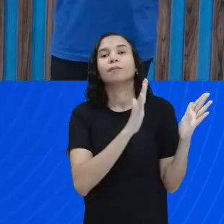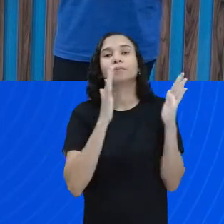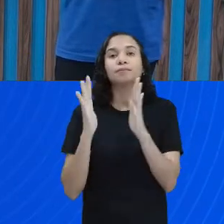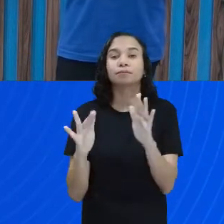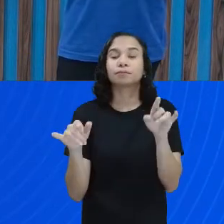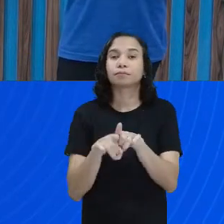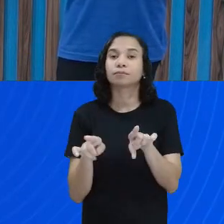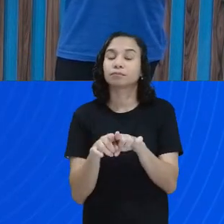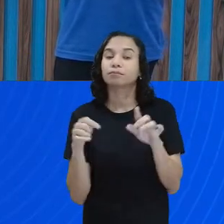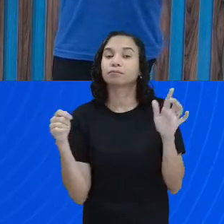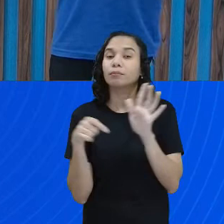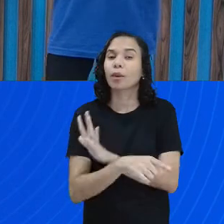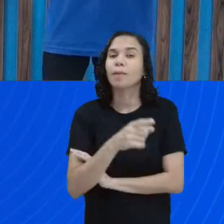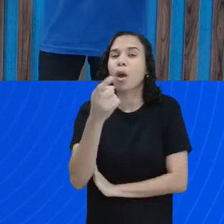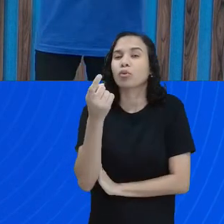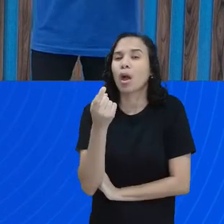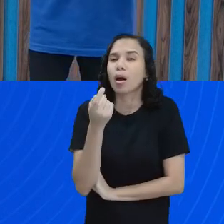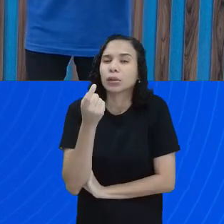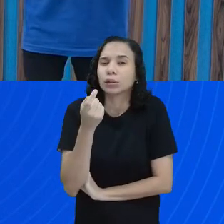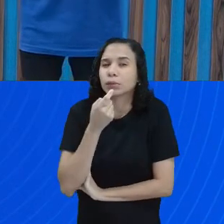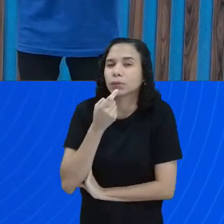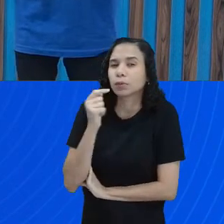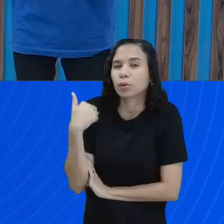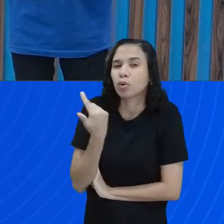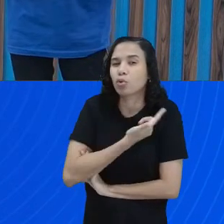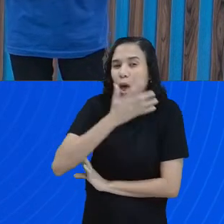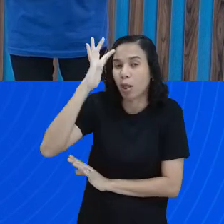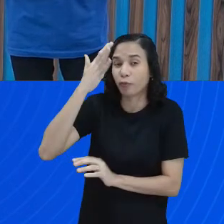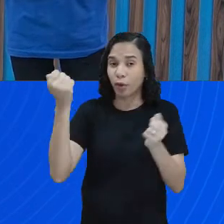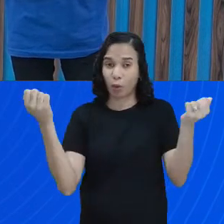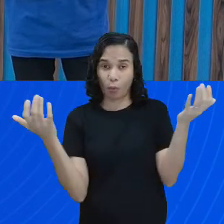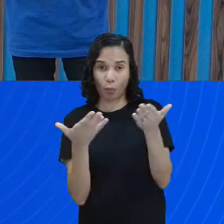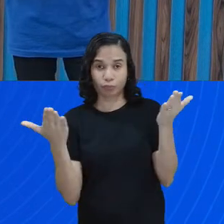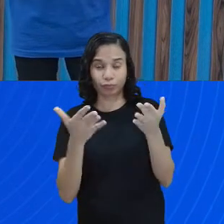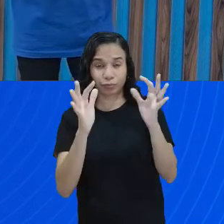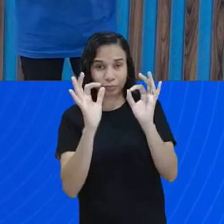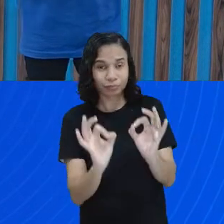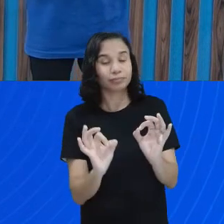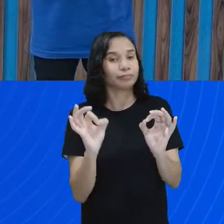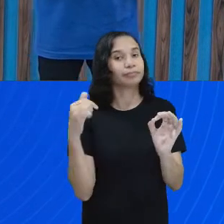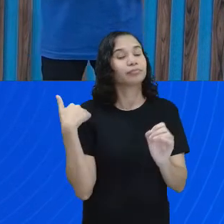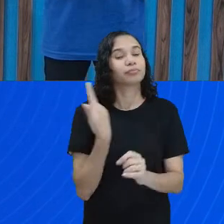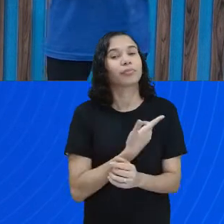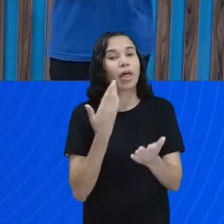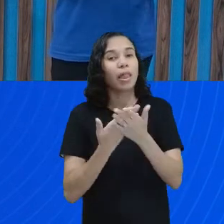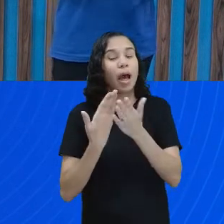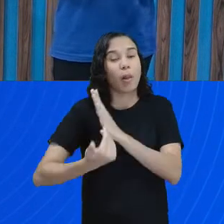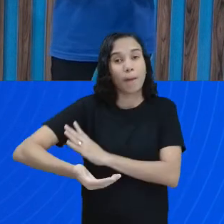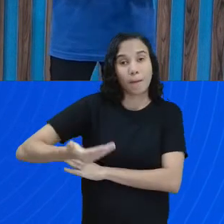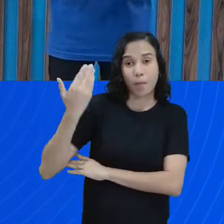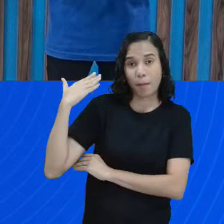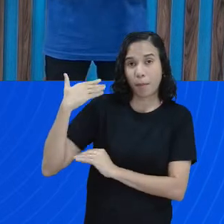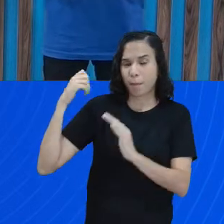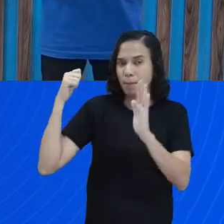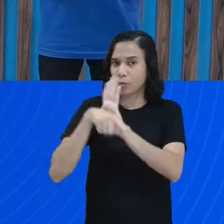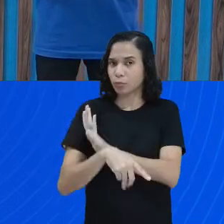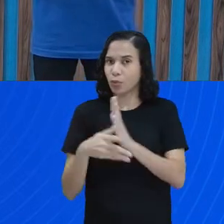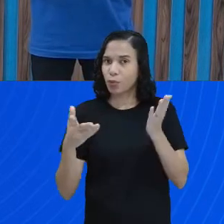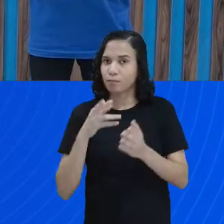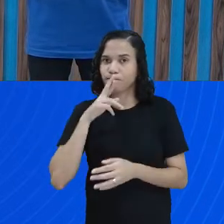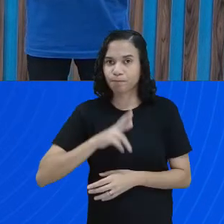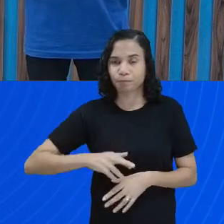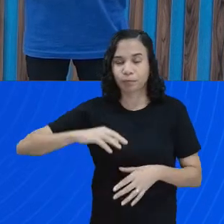coloquei um problemazinho e a gente vai chegar nessa solução hoje, nesse problema. Esse problema foi o que eu deixei na aula anterior para vocês.